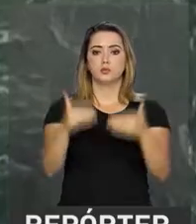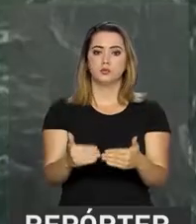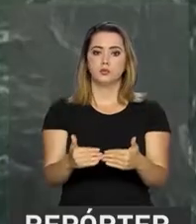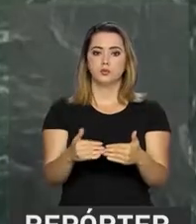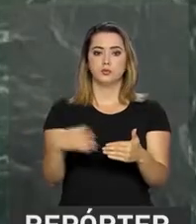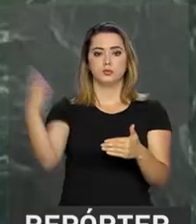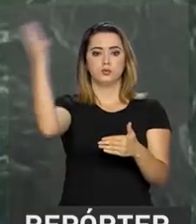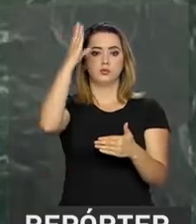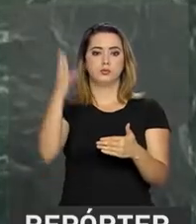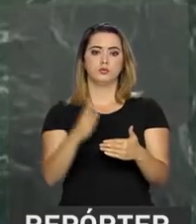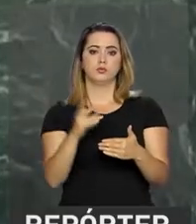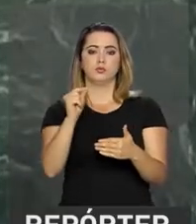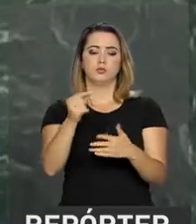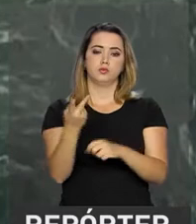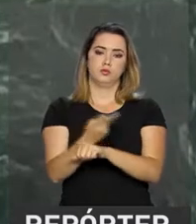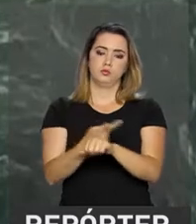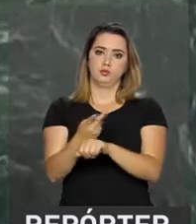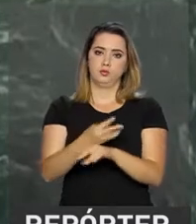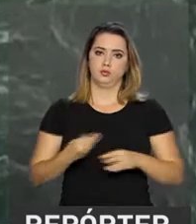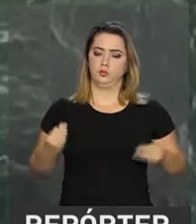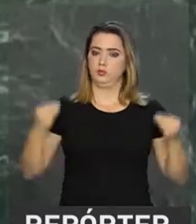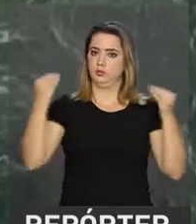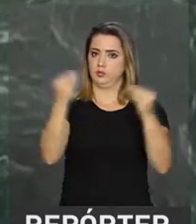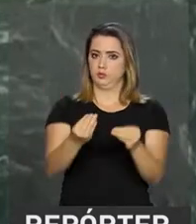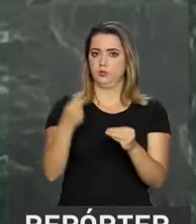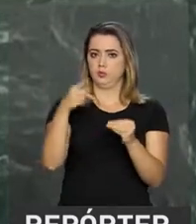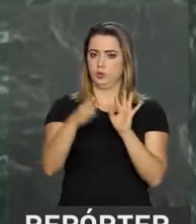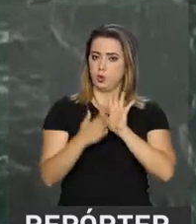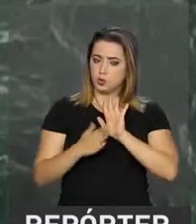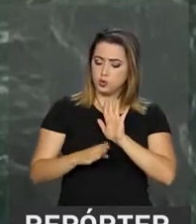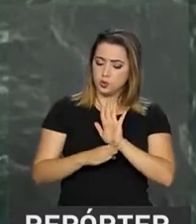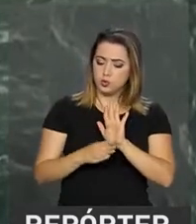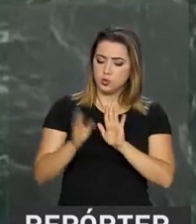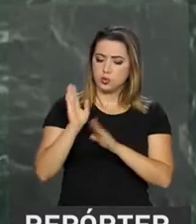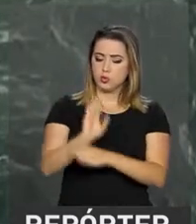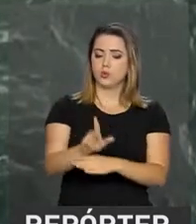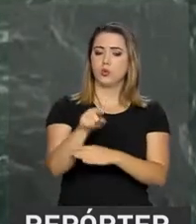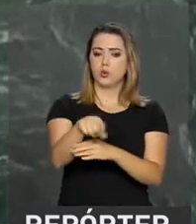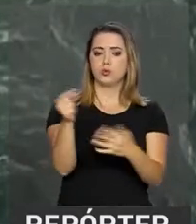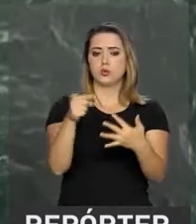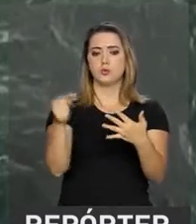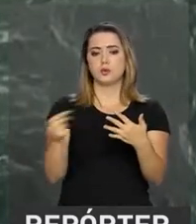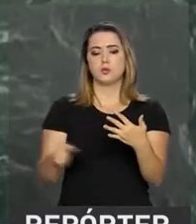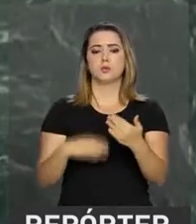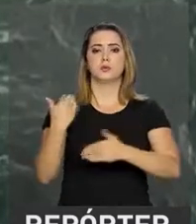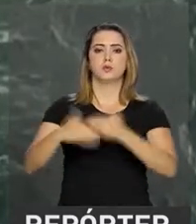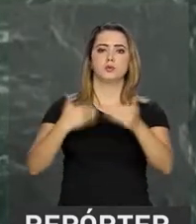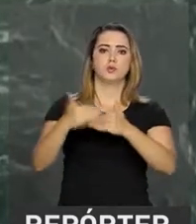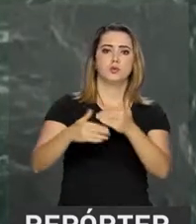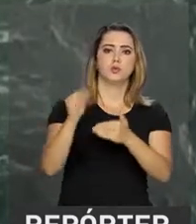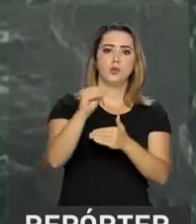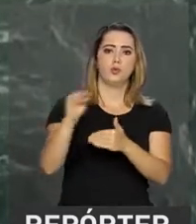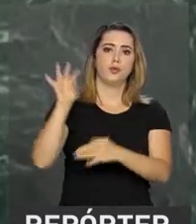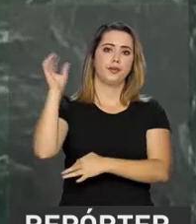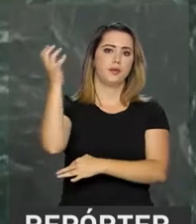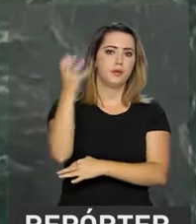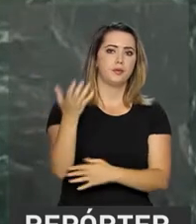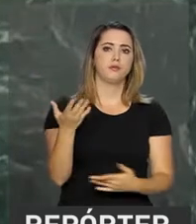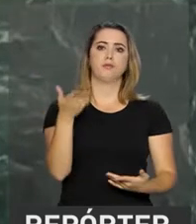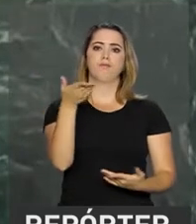o Brasil procura dar sua contribuição para os objetivos do desenvolvimento